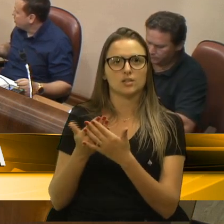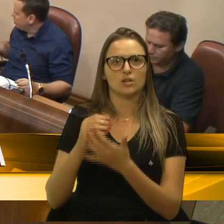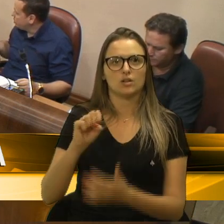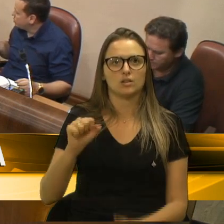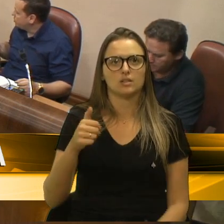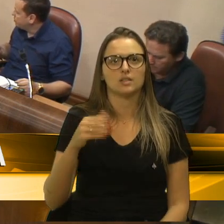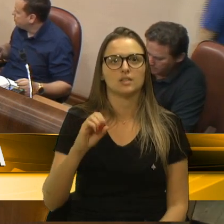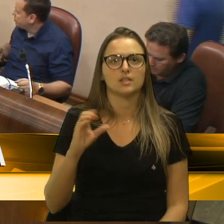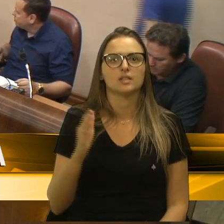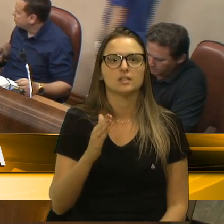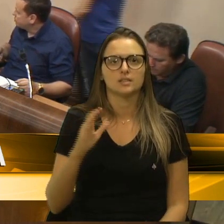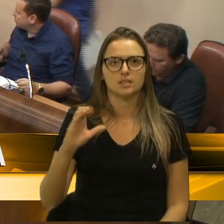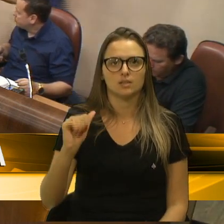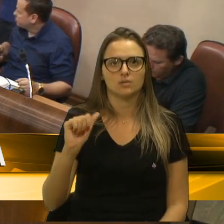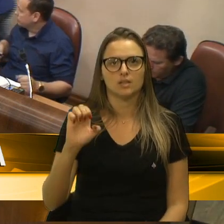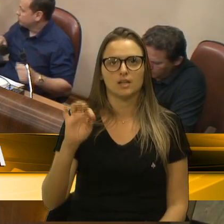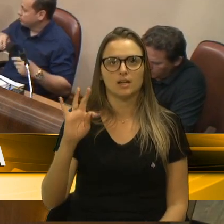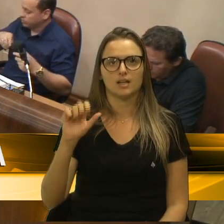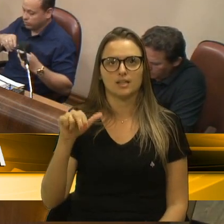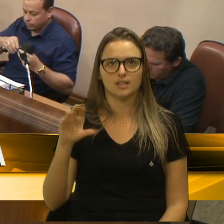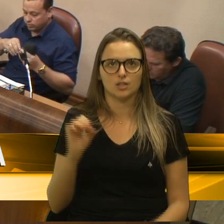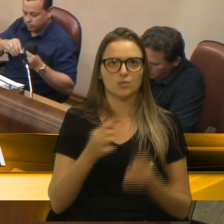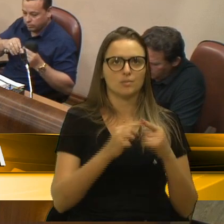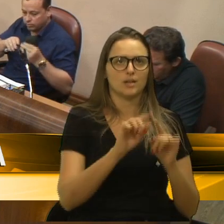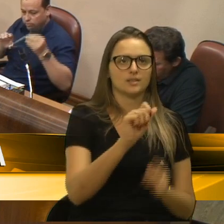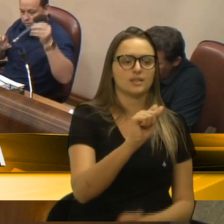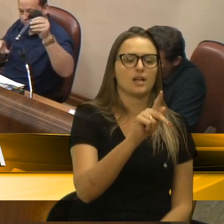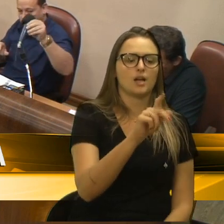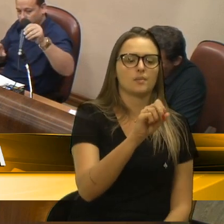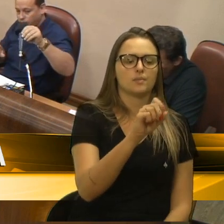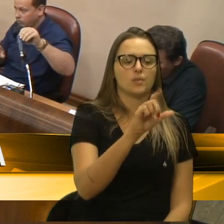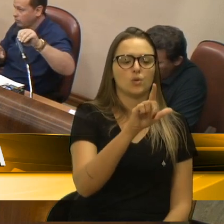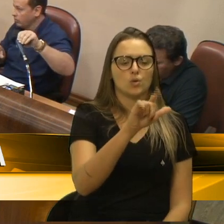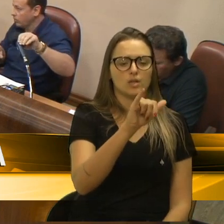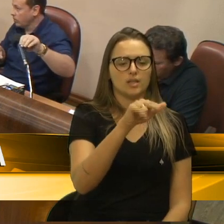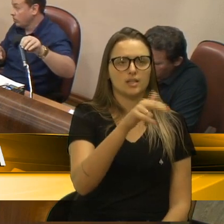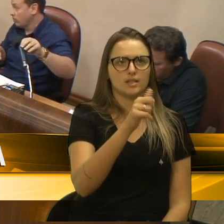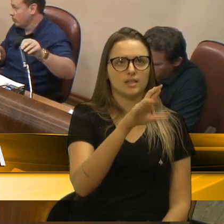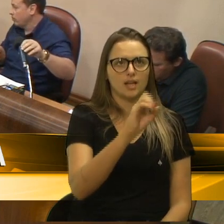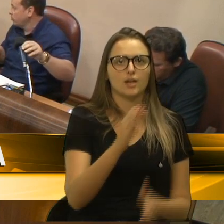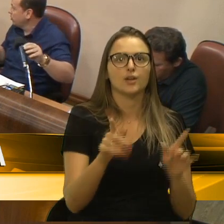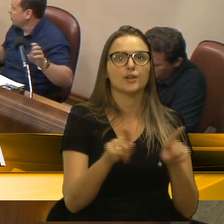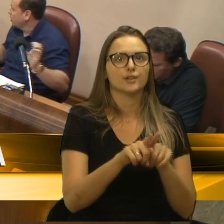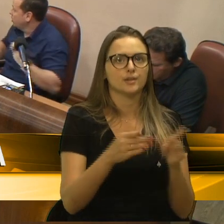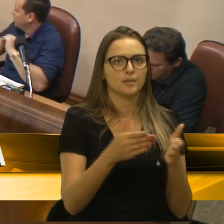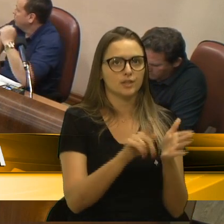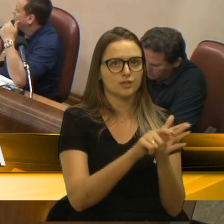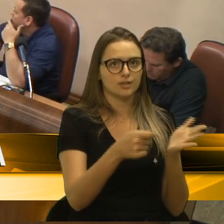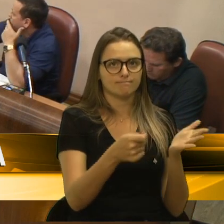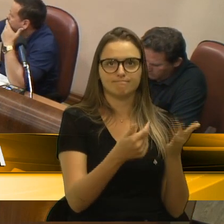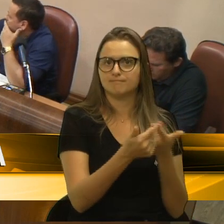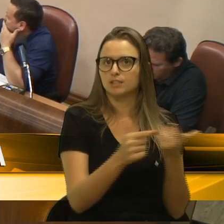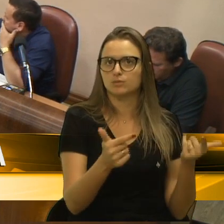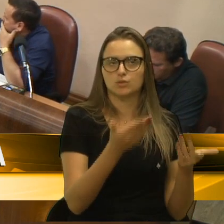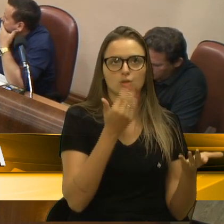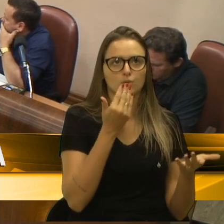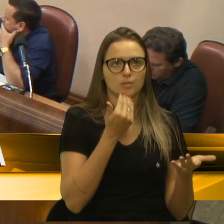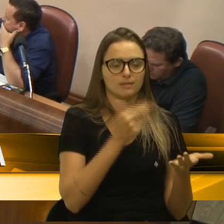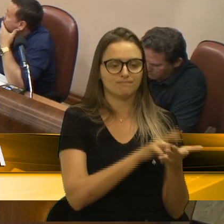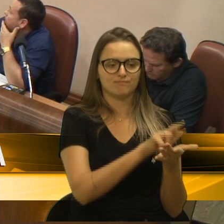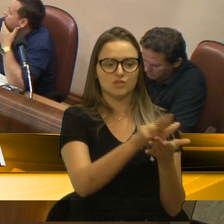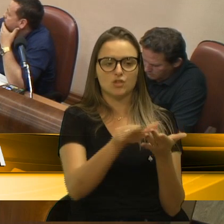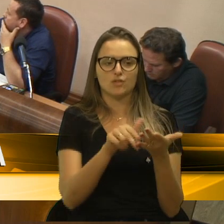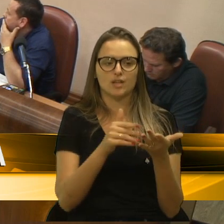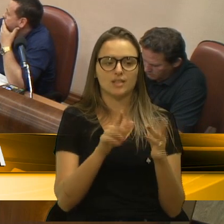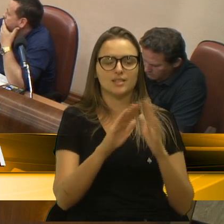Caetano, mas o Apolinário também já mandou um recado na agenda e não tinha merenda. Então, várias escolas não